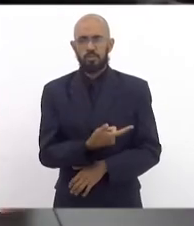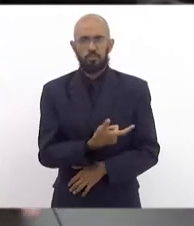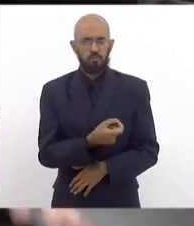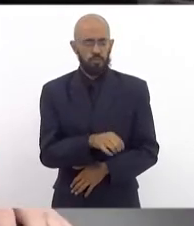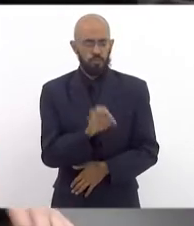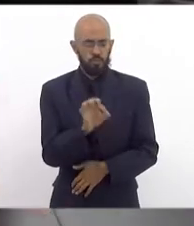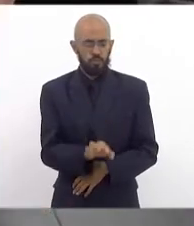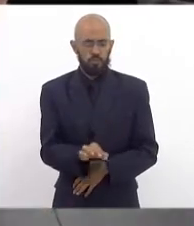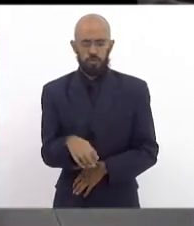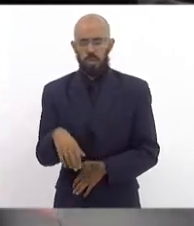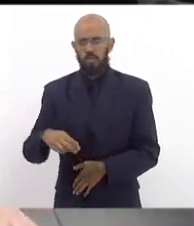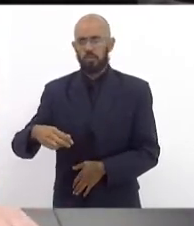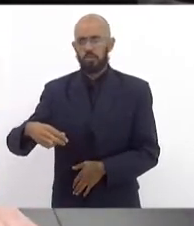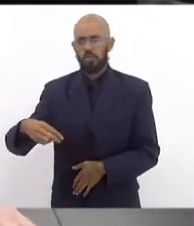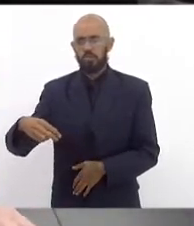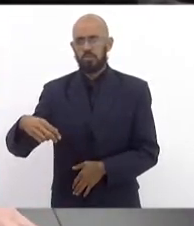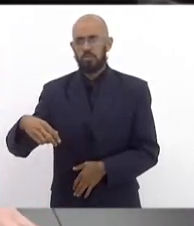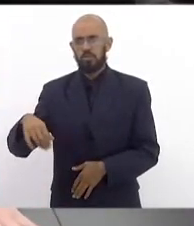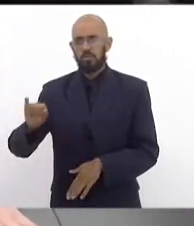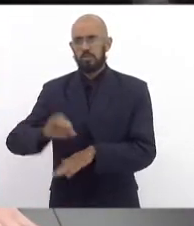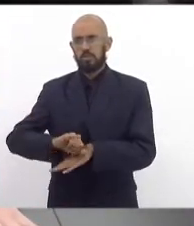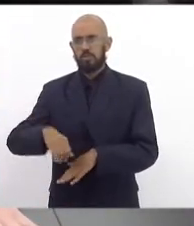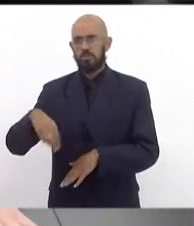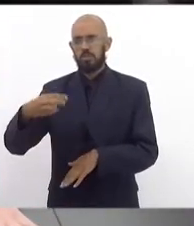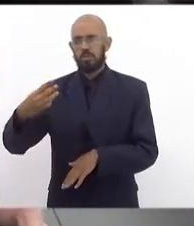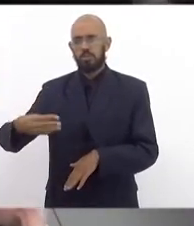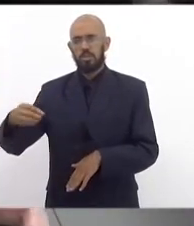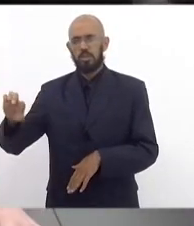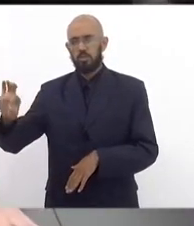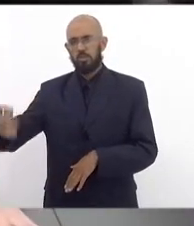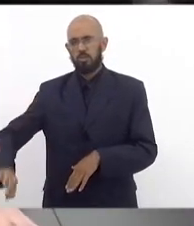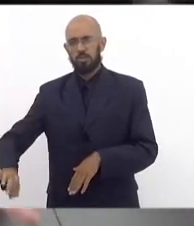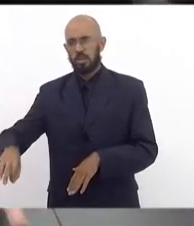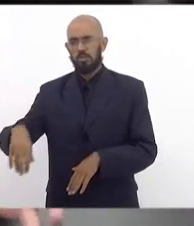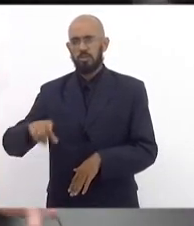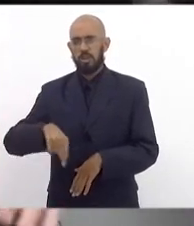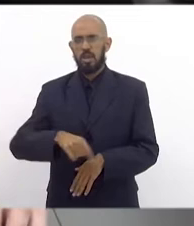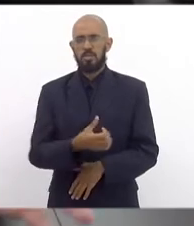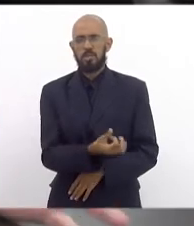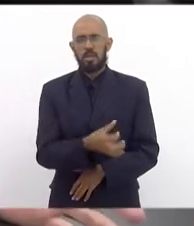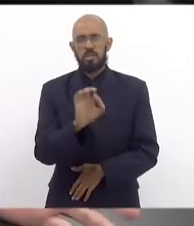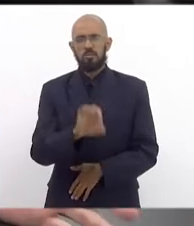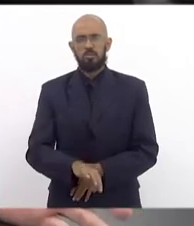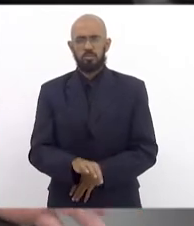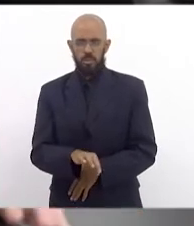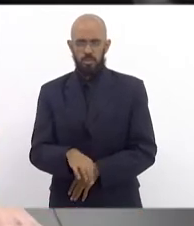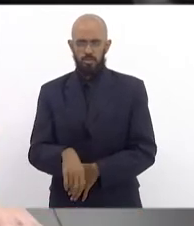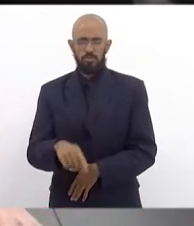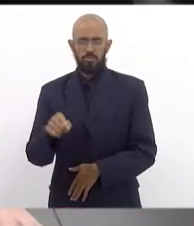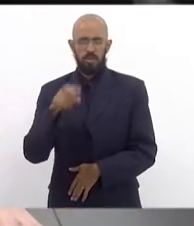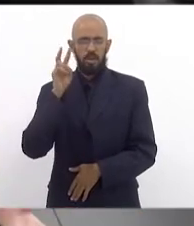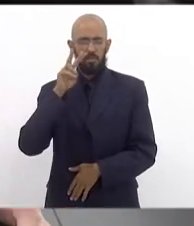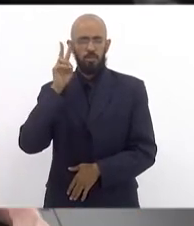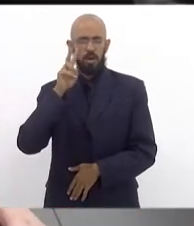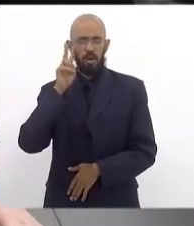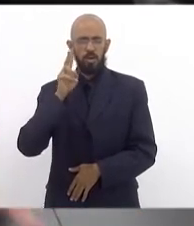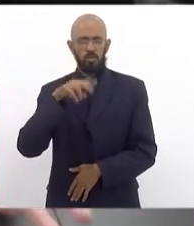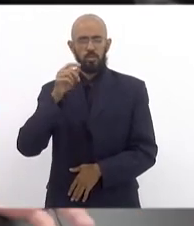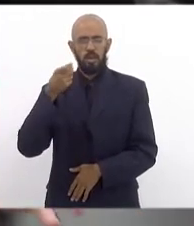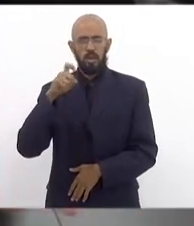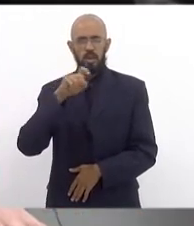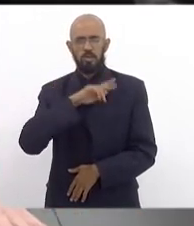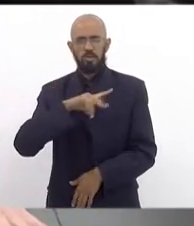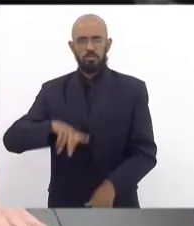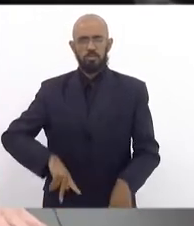que é igual a seis por cento ele tá fala presidencial que eu tenho me lembrei mas acho que todos entenderam nesse momento a